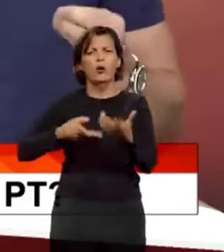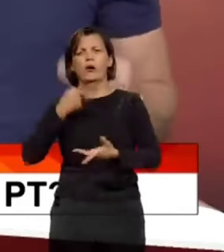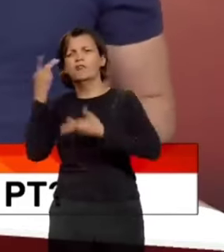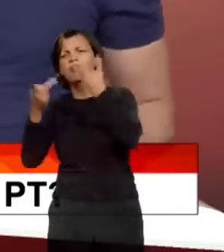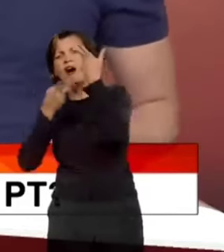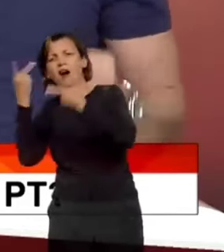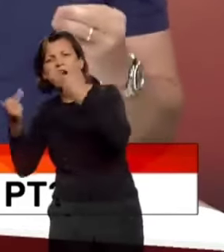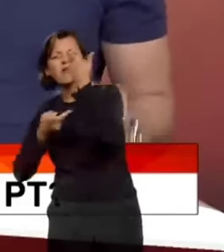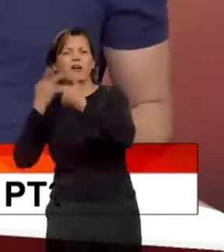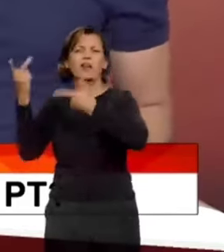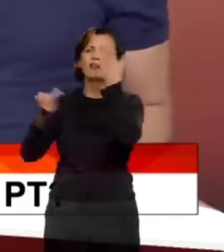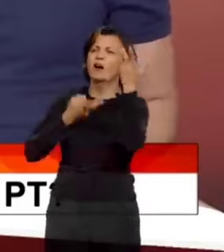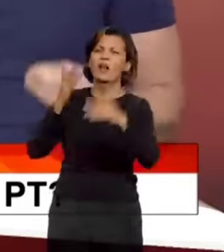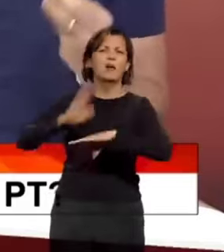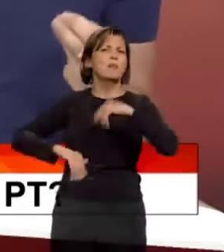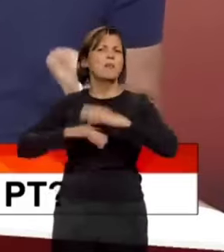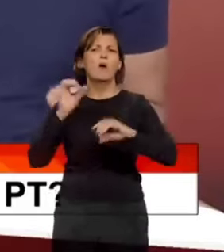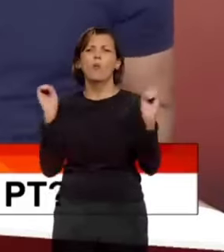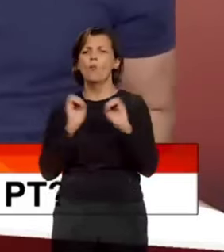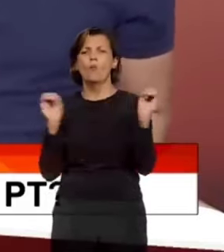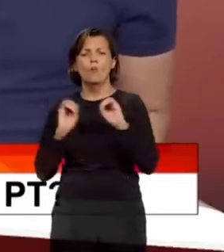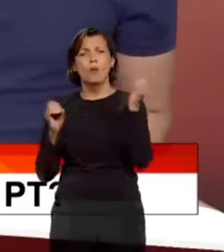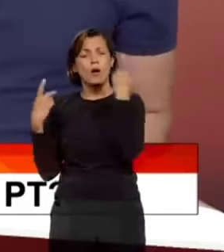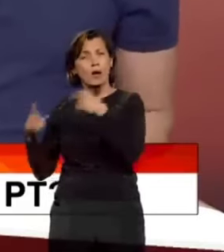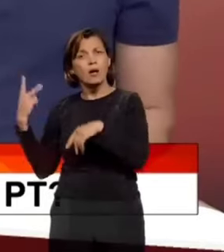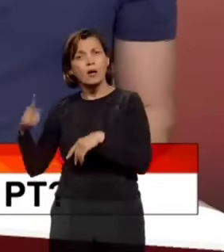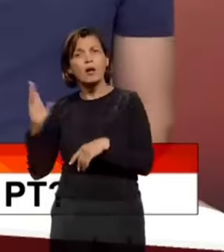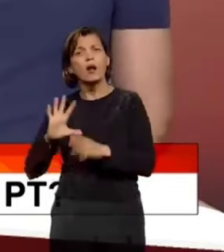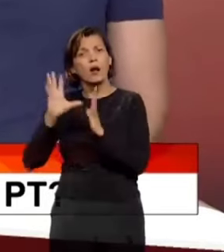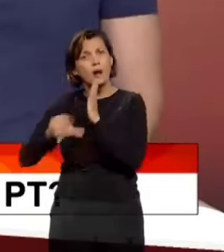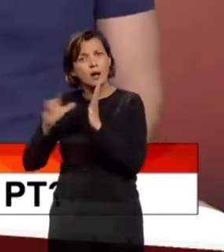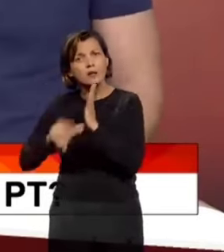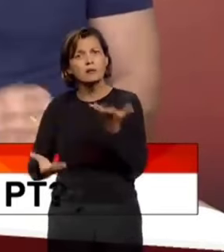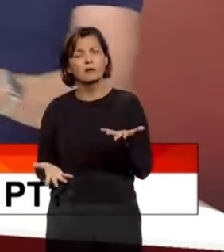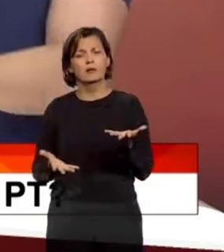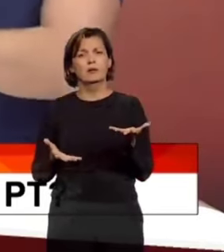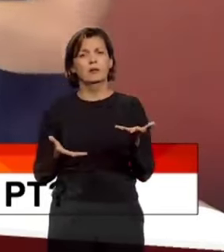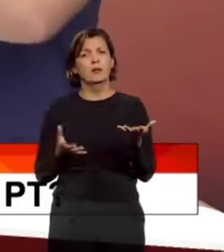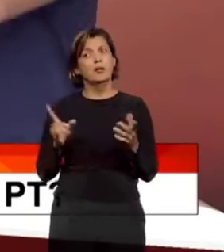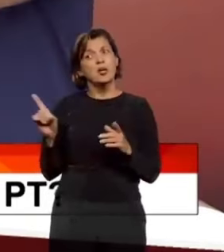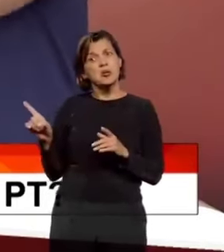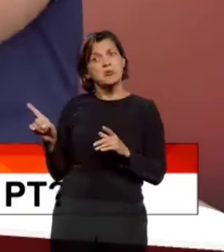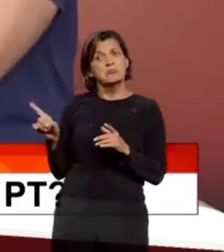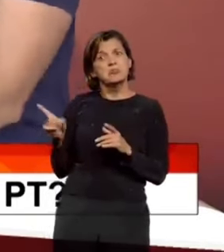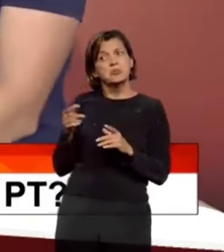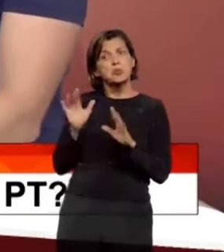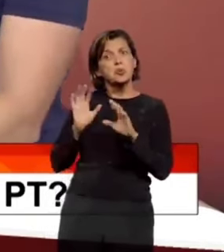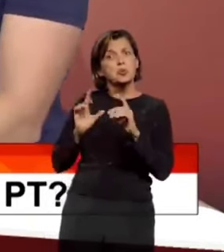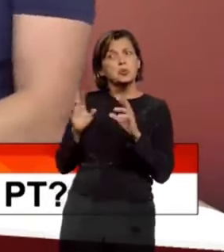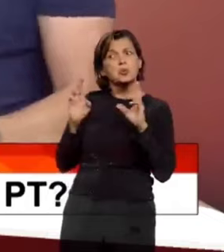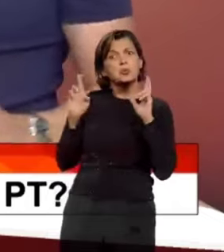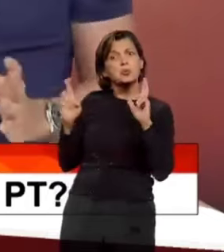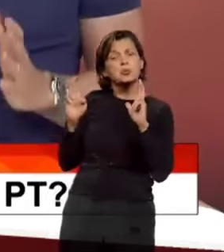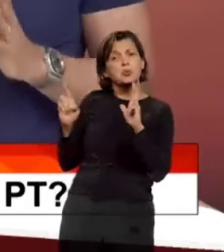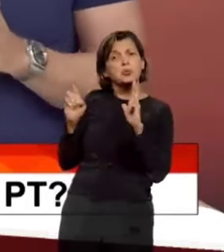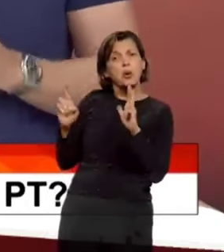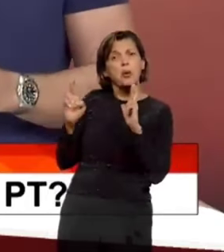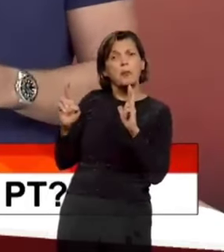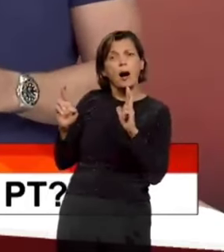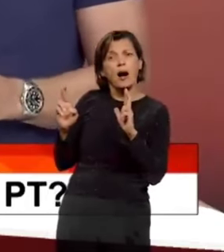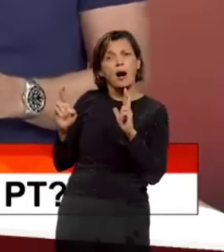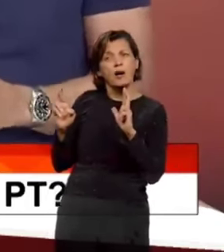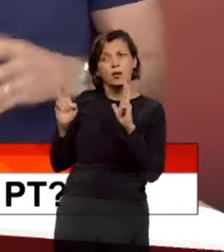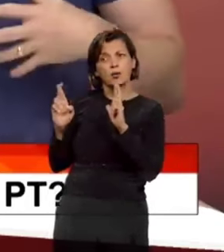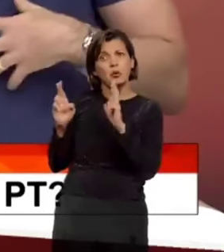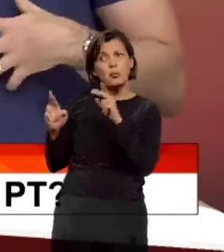demagogo é bandido é ladrão não vai sentido eu espero que o amigo aqui não faça parte dessa quadrilha às